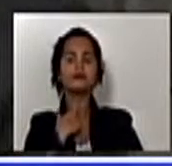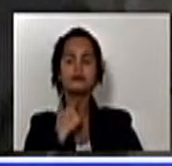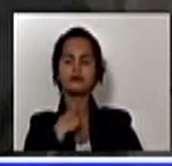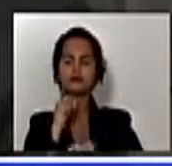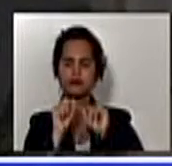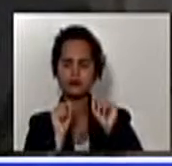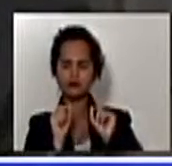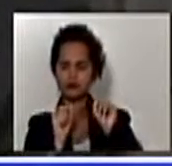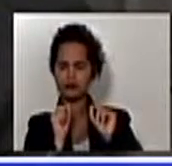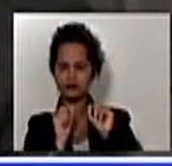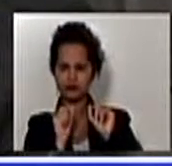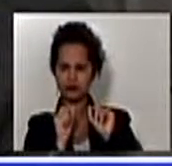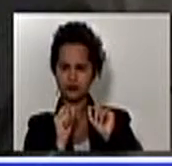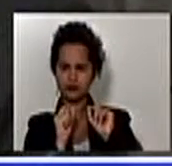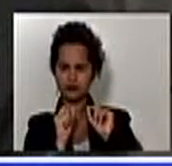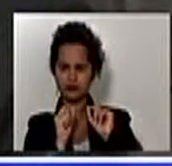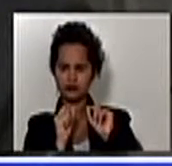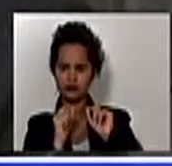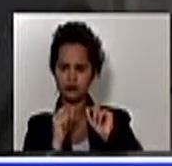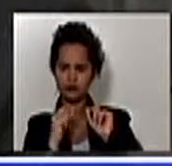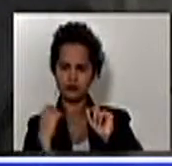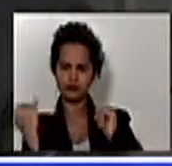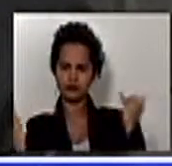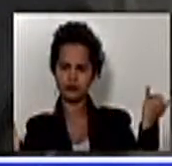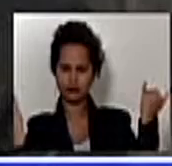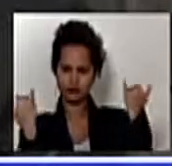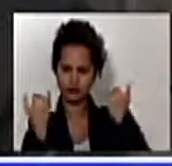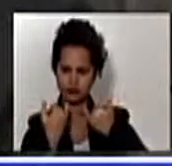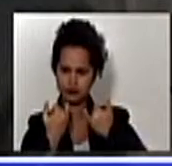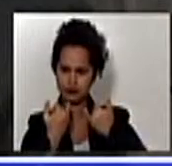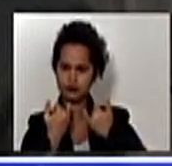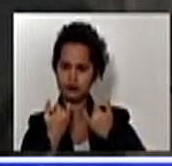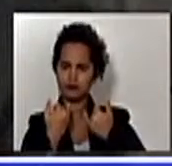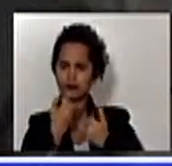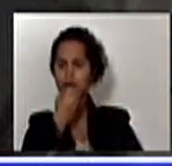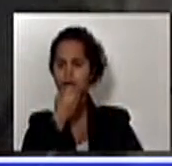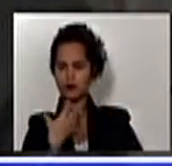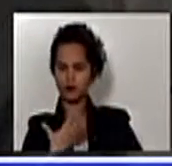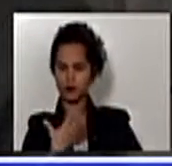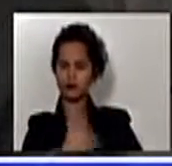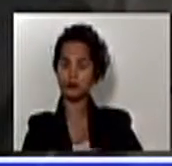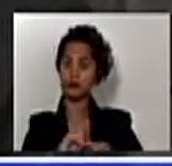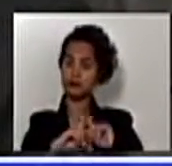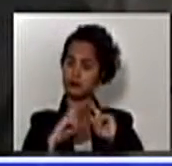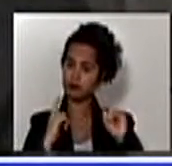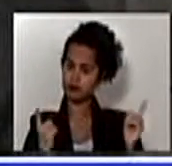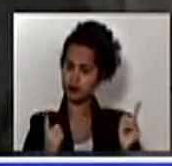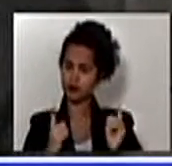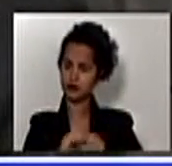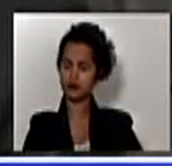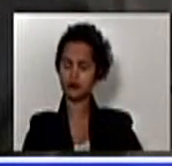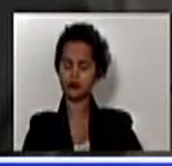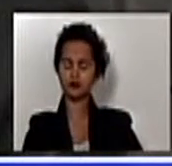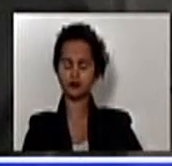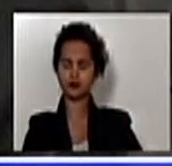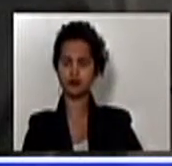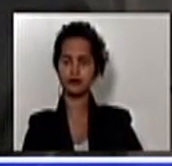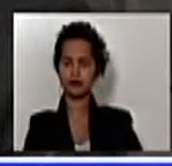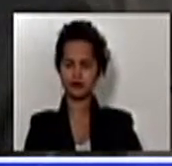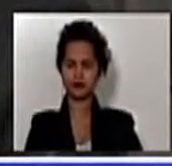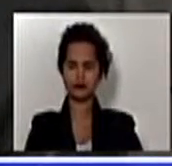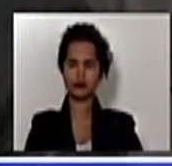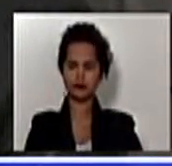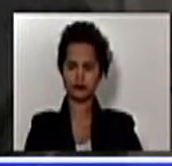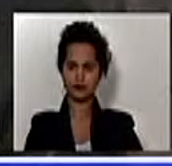de ouvir notícias alvissareiras, mas sem